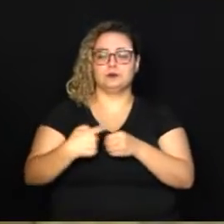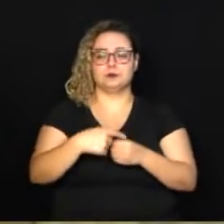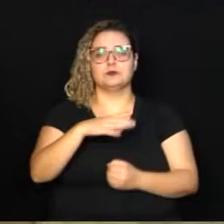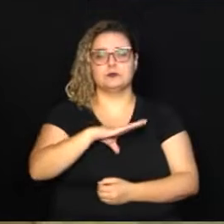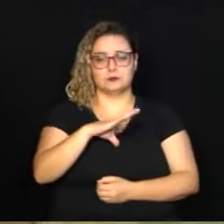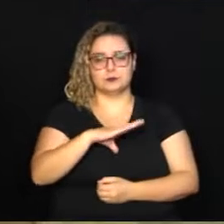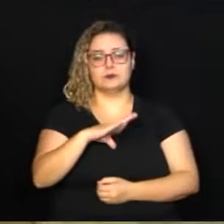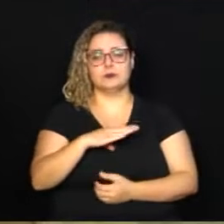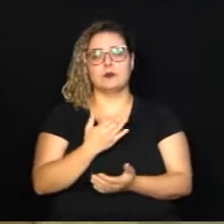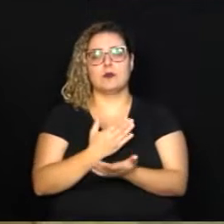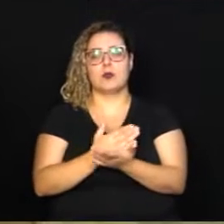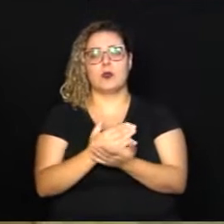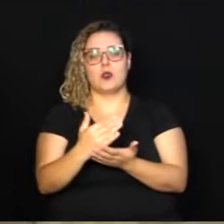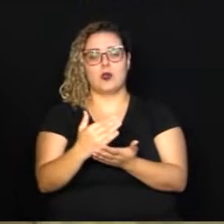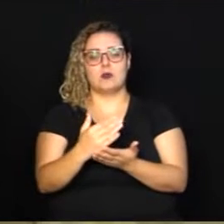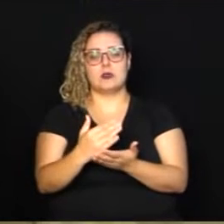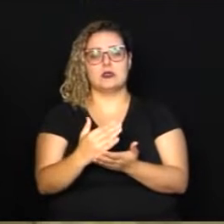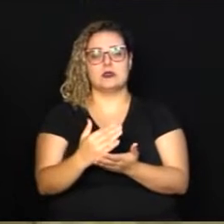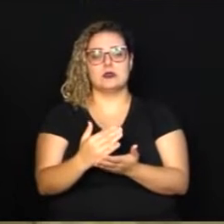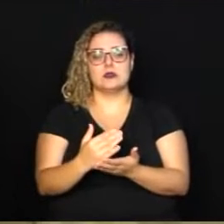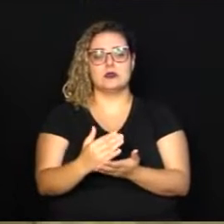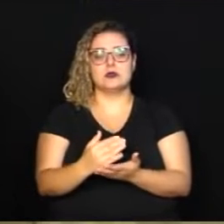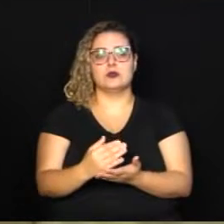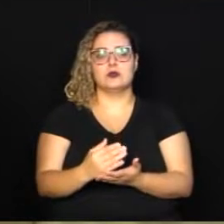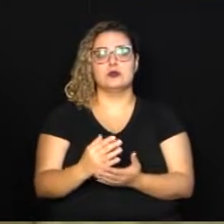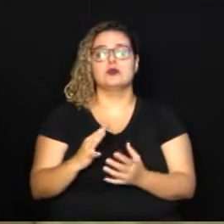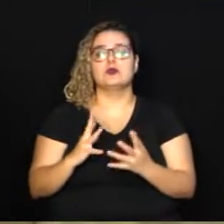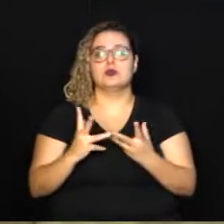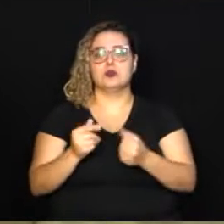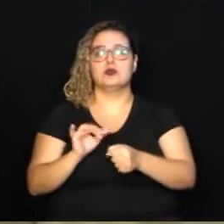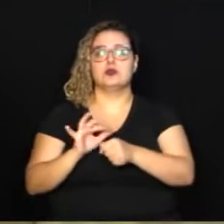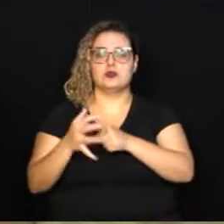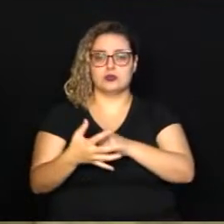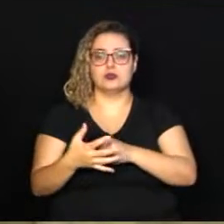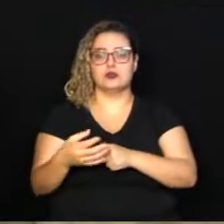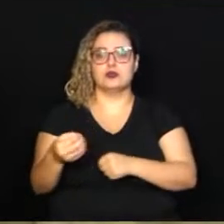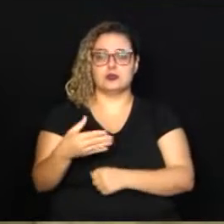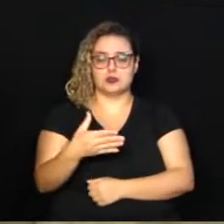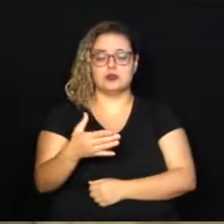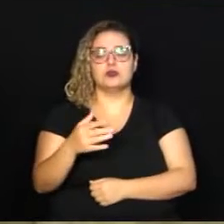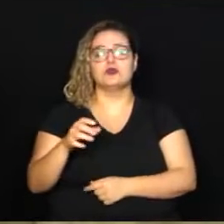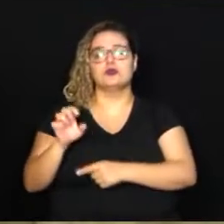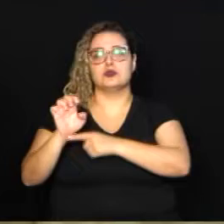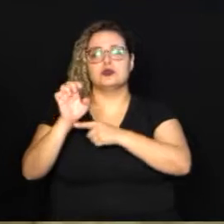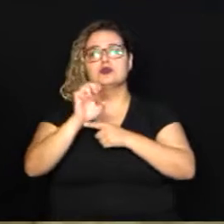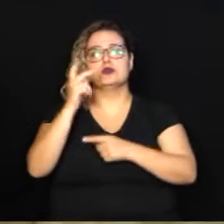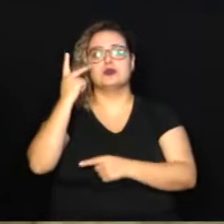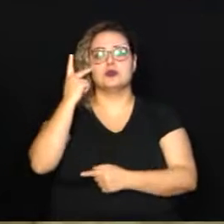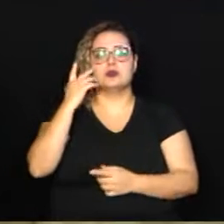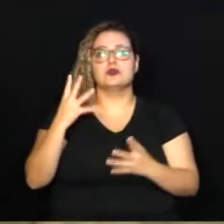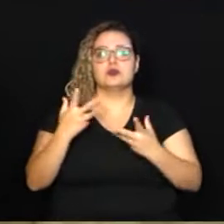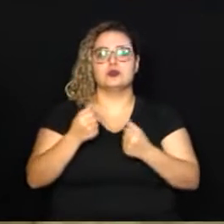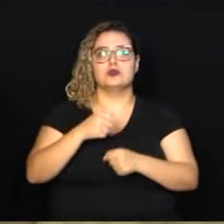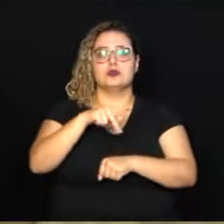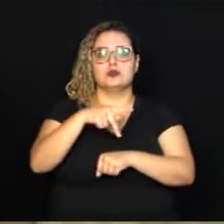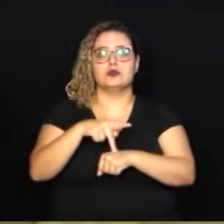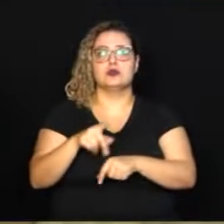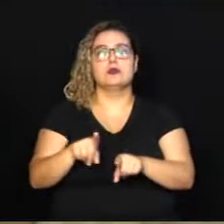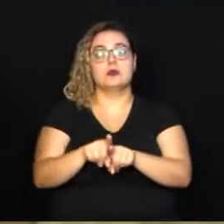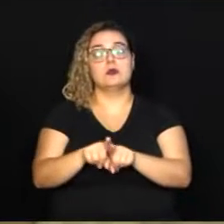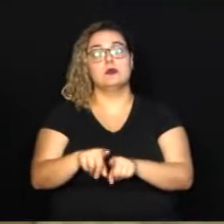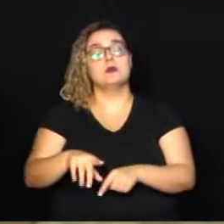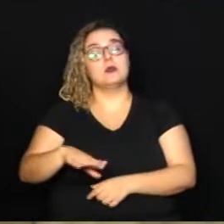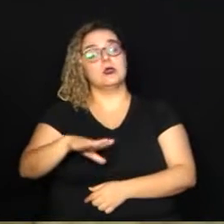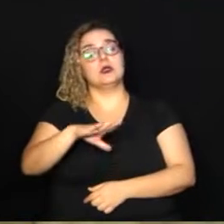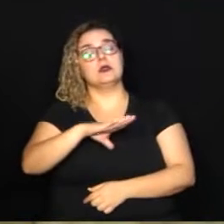Campinas, começando com a atualização dos casos no nosso país, estado de São Paulo e depois no nosso município. Seja